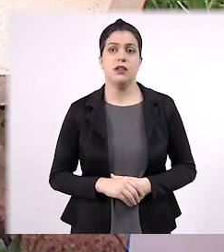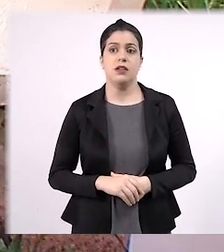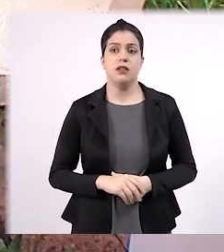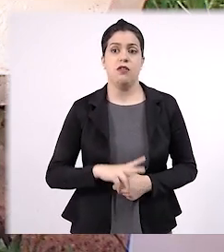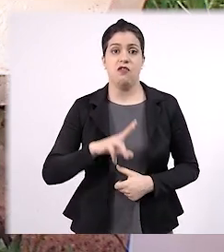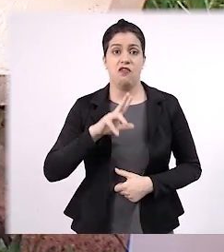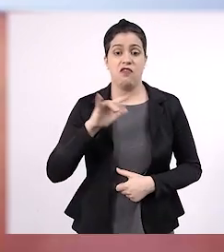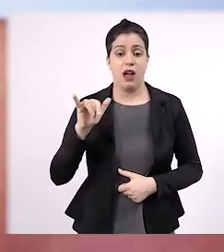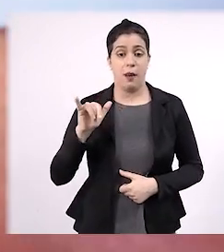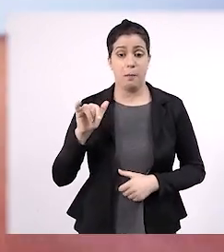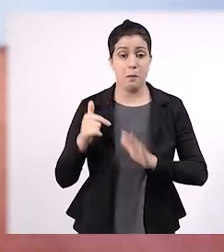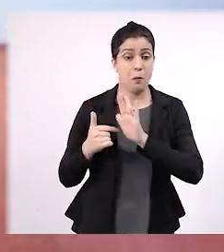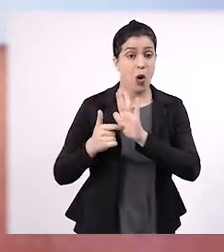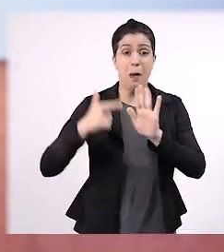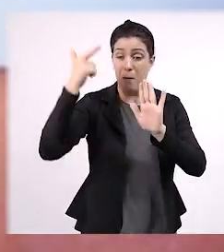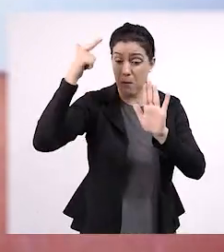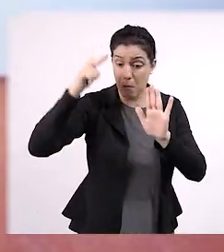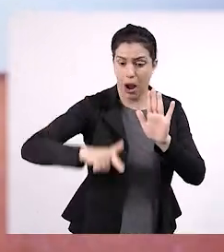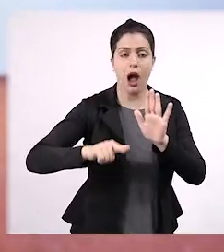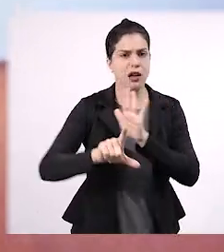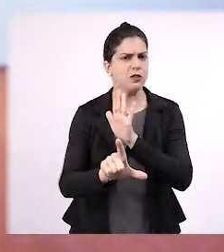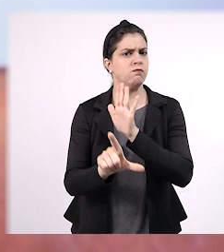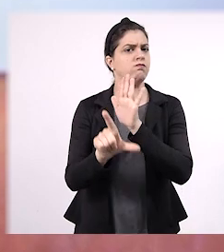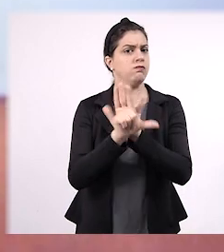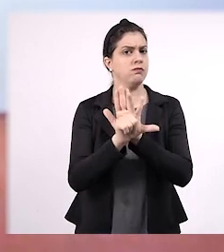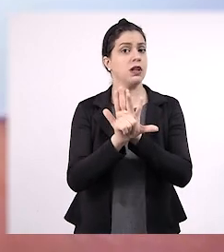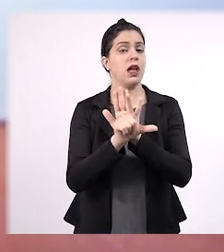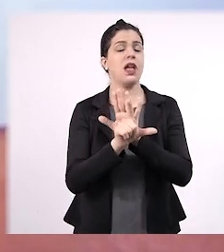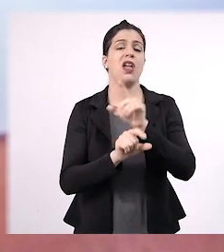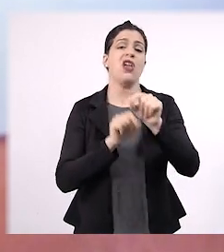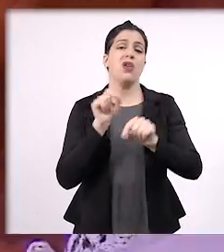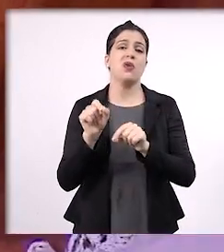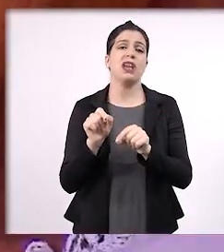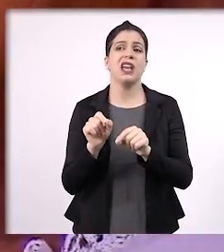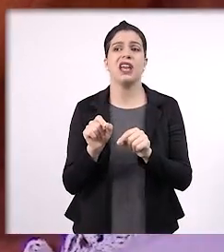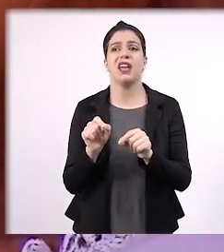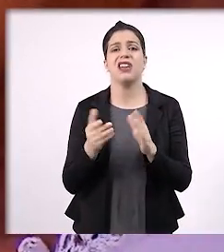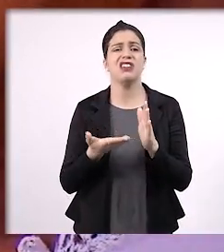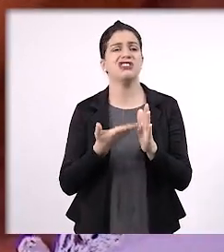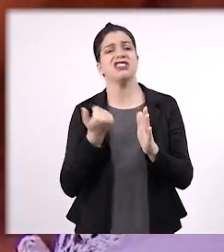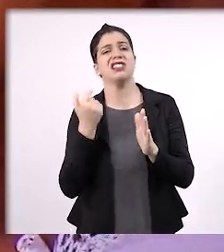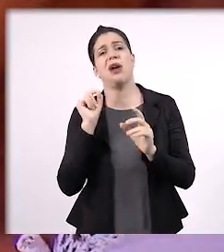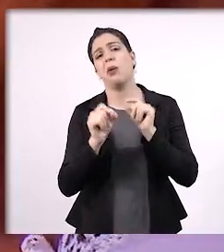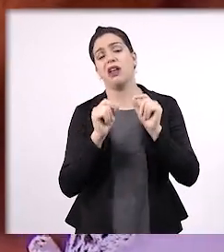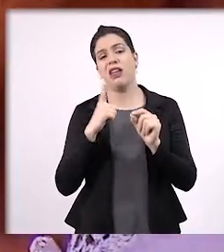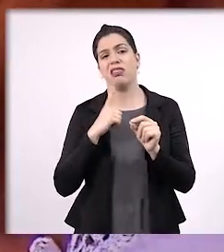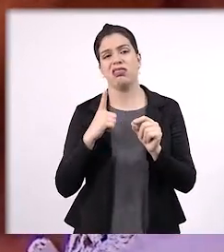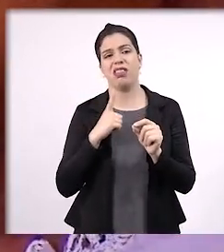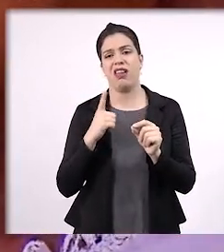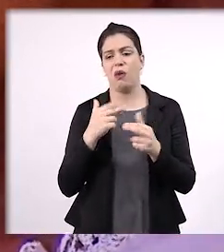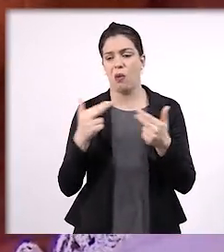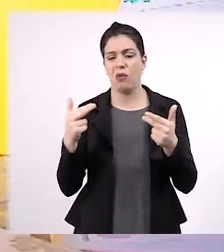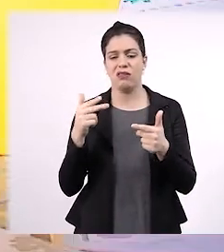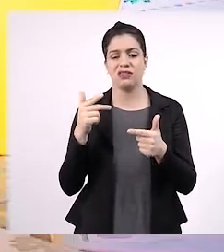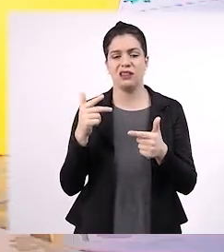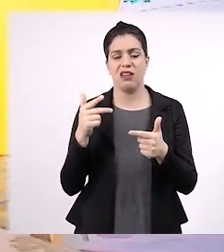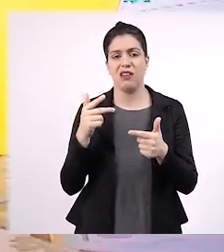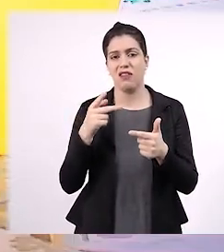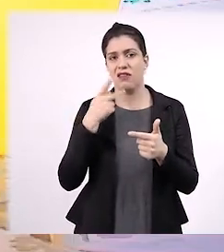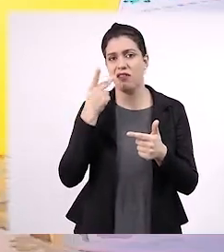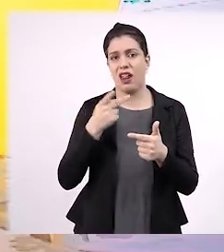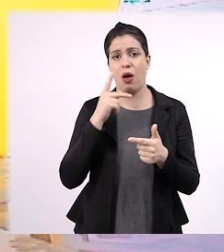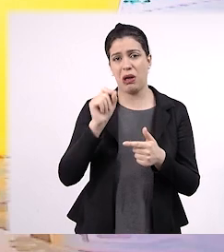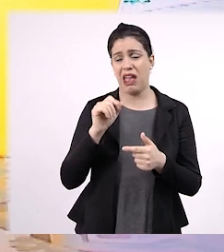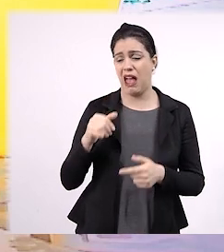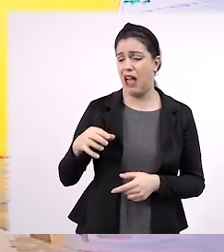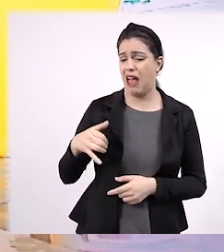potencializa os efeitos da lei e quebra um paradigma muito ruim que ainda nós vemos em algumas situações, de se encarar a